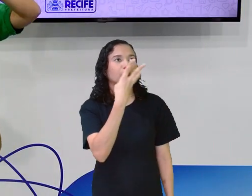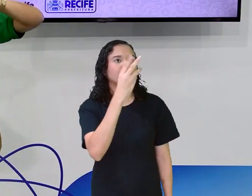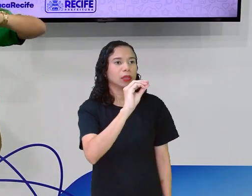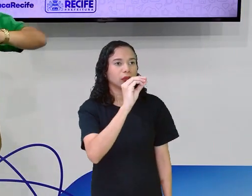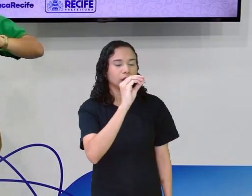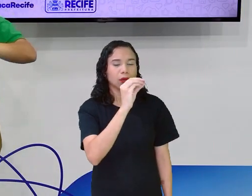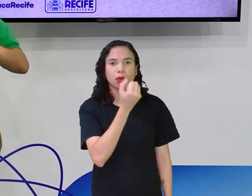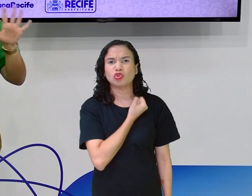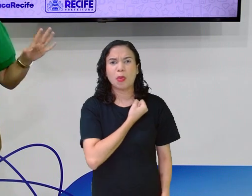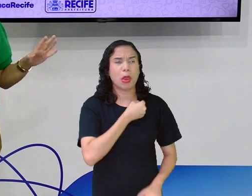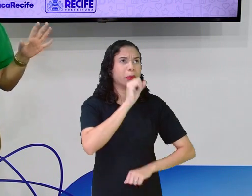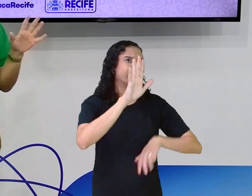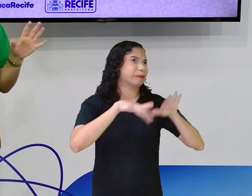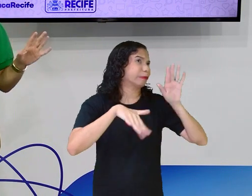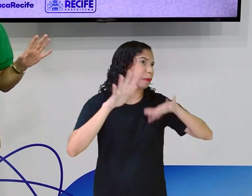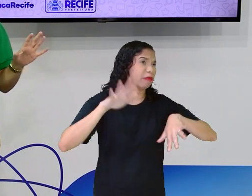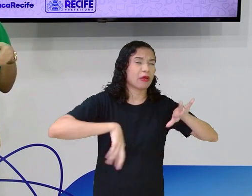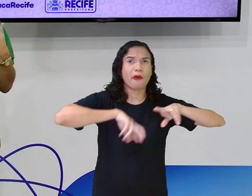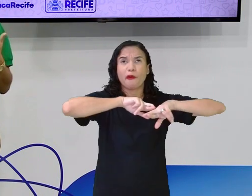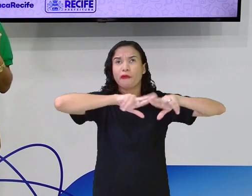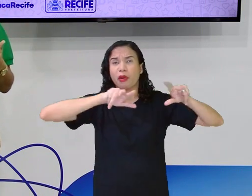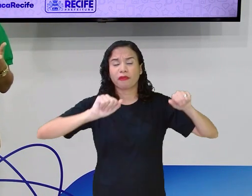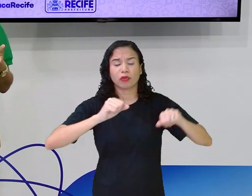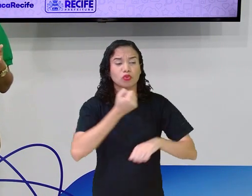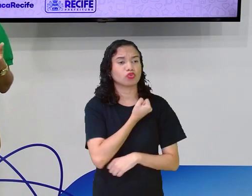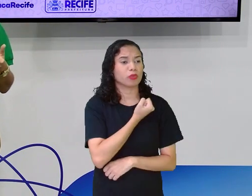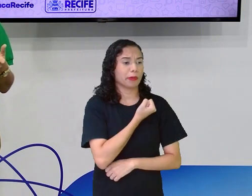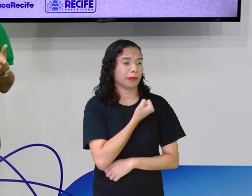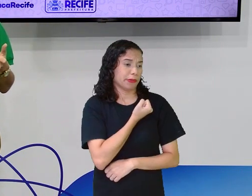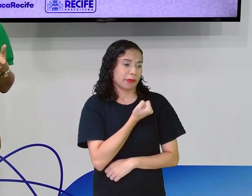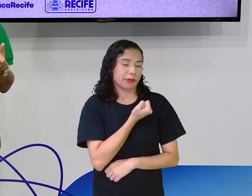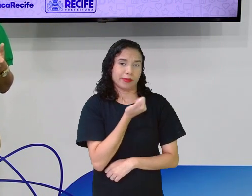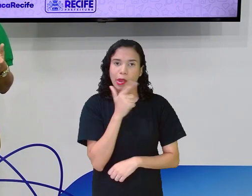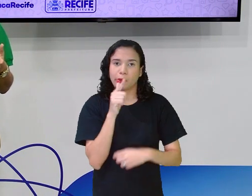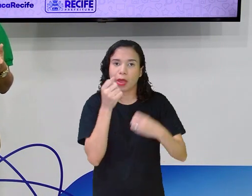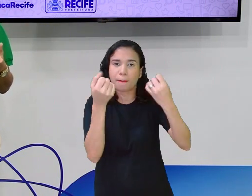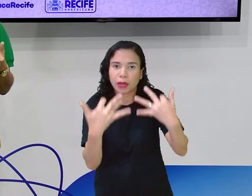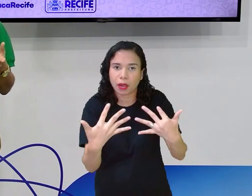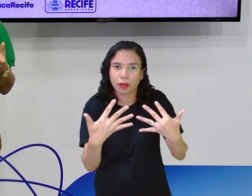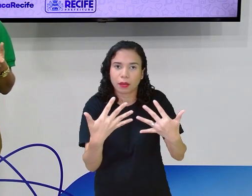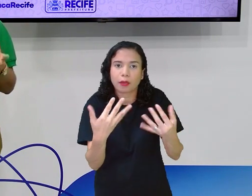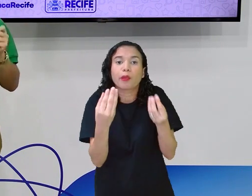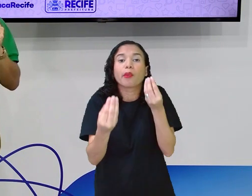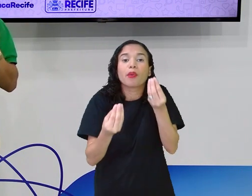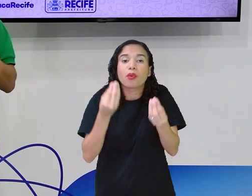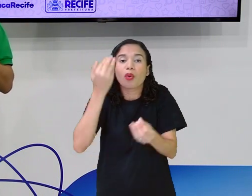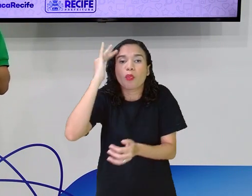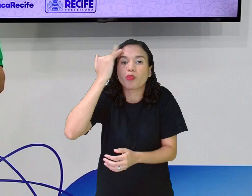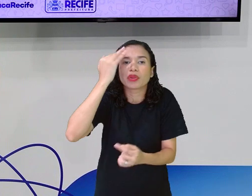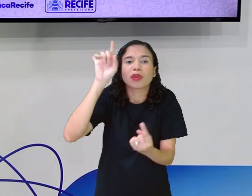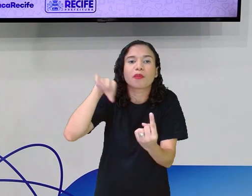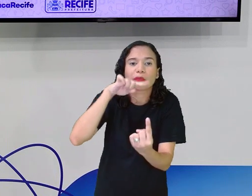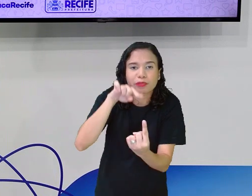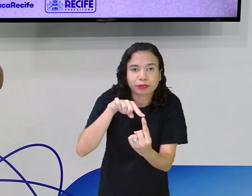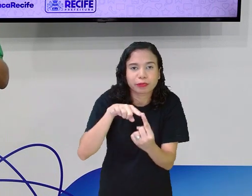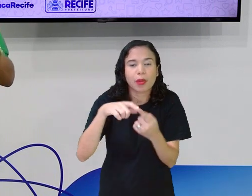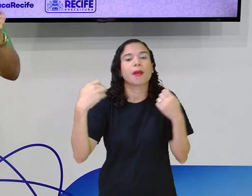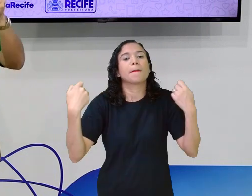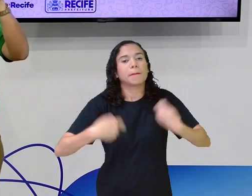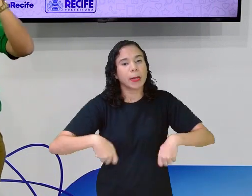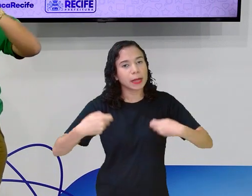vários valores, sem dizer nada, vocês vão entender o que eu estou falando? De jeito nenhum. Vocês precisam